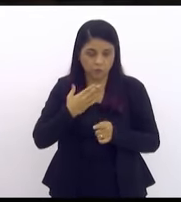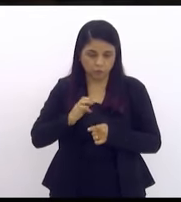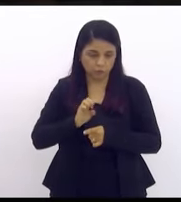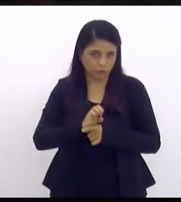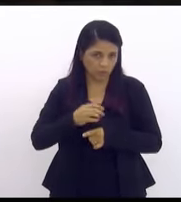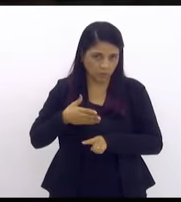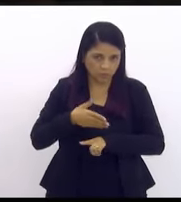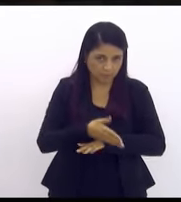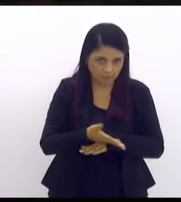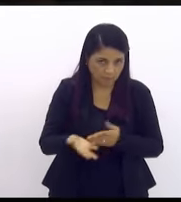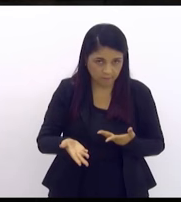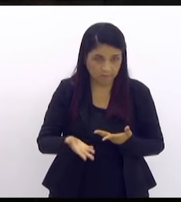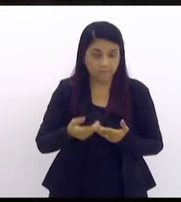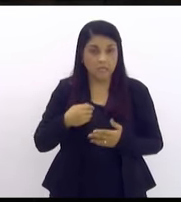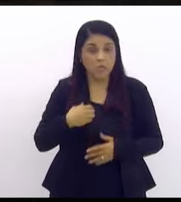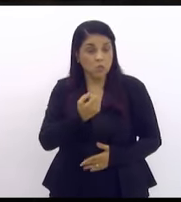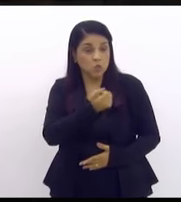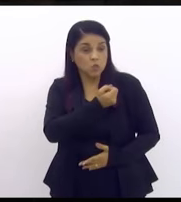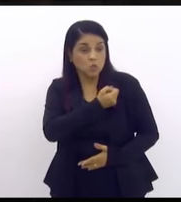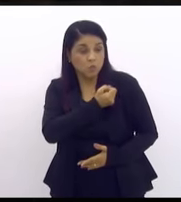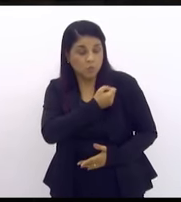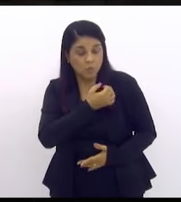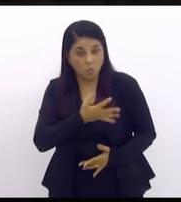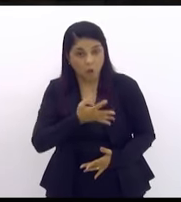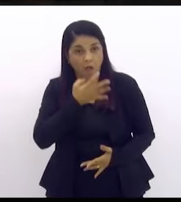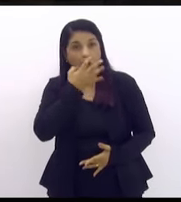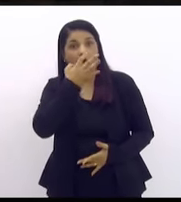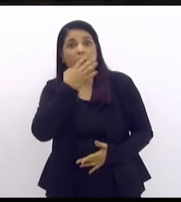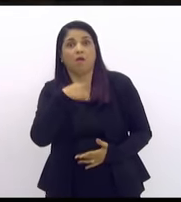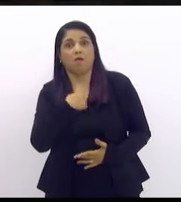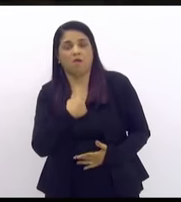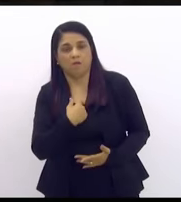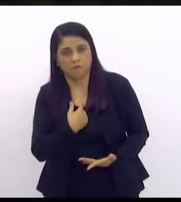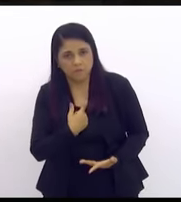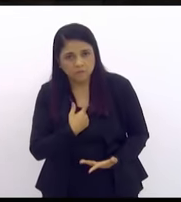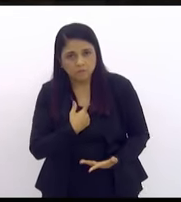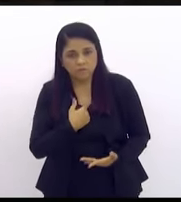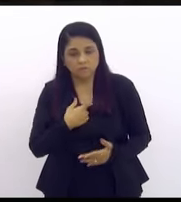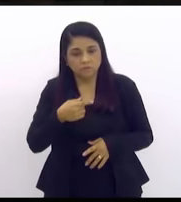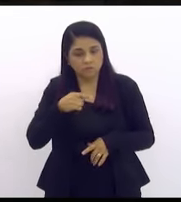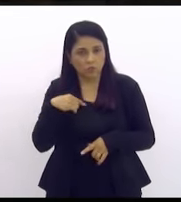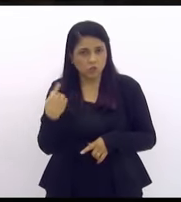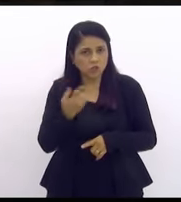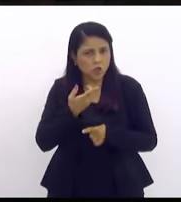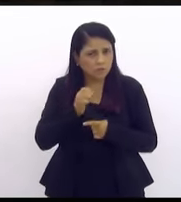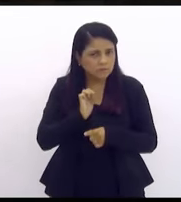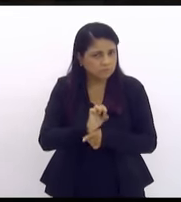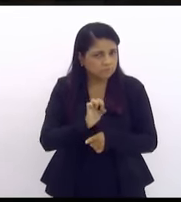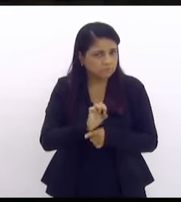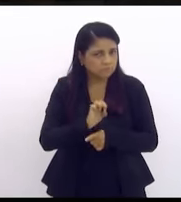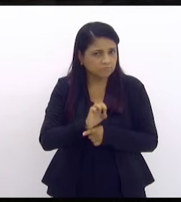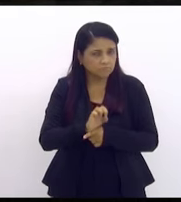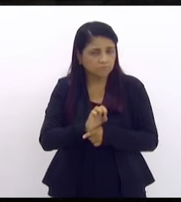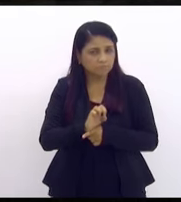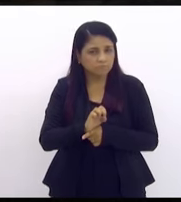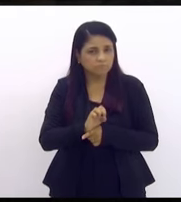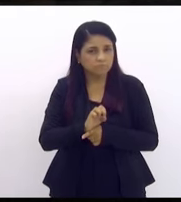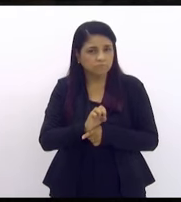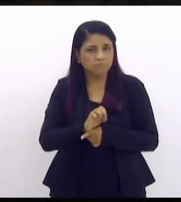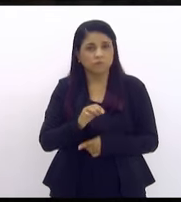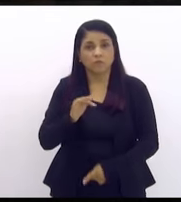o número é espantoso. Nós temos no nosso Estado, deputado